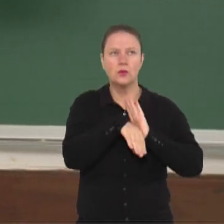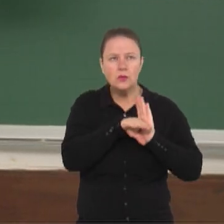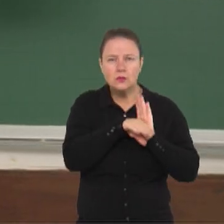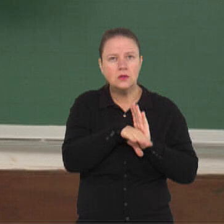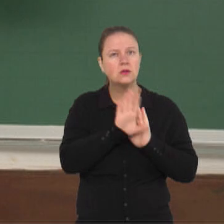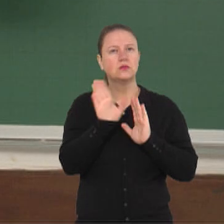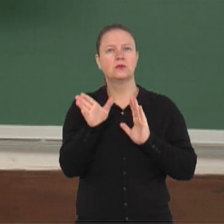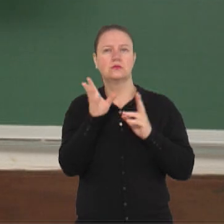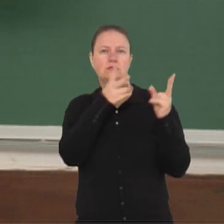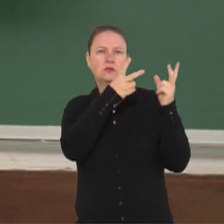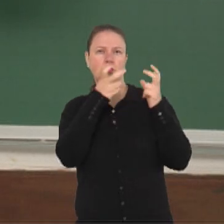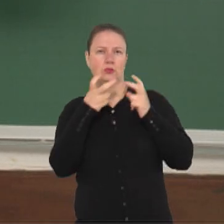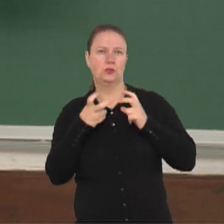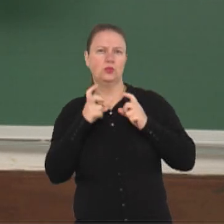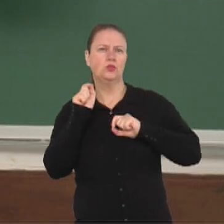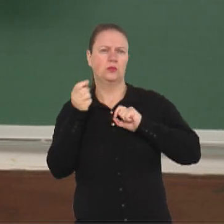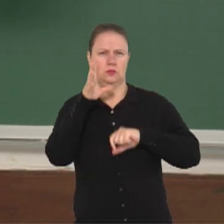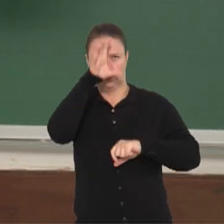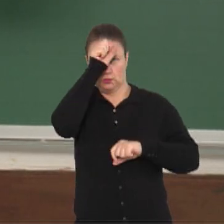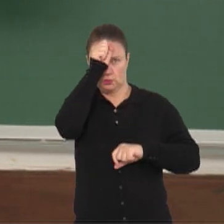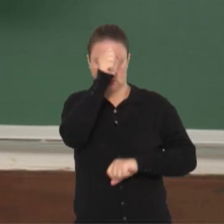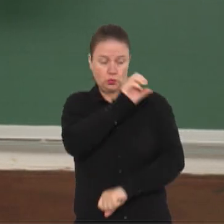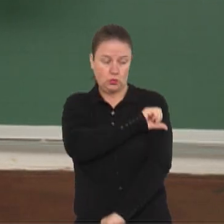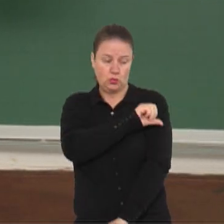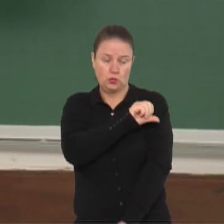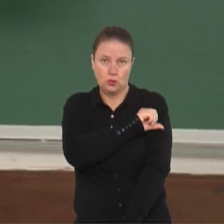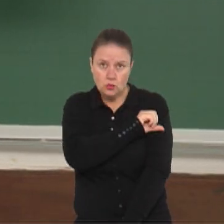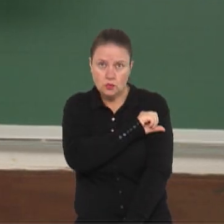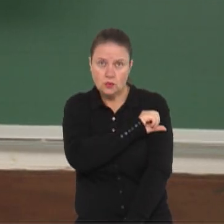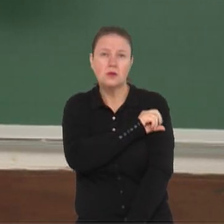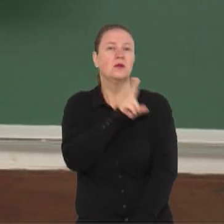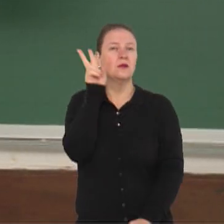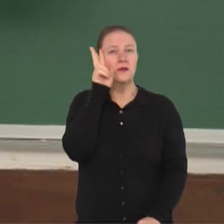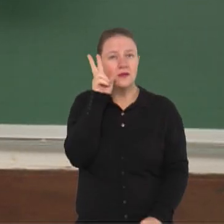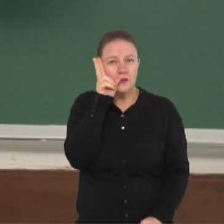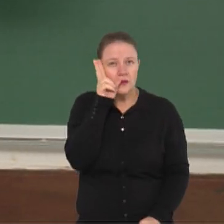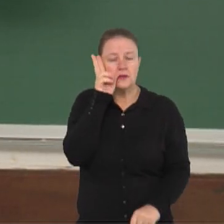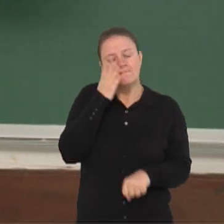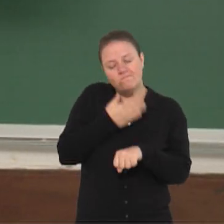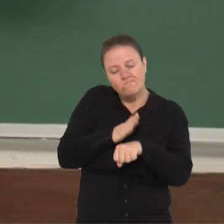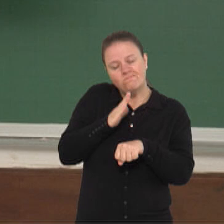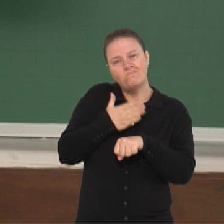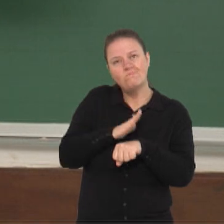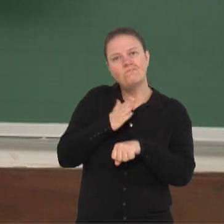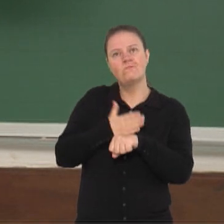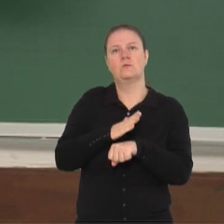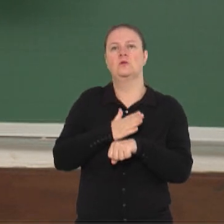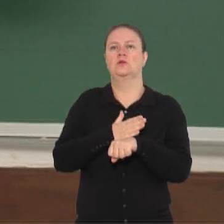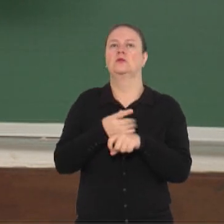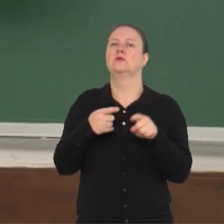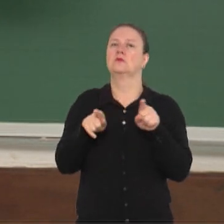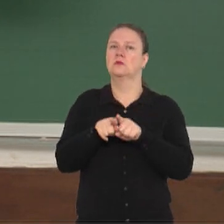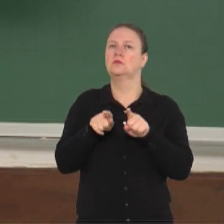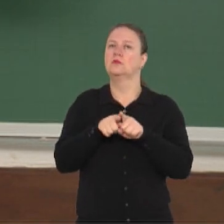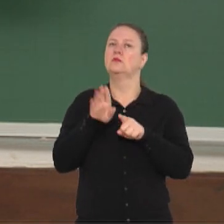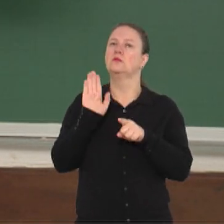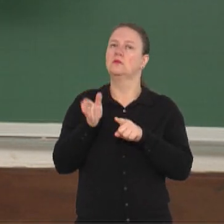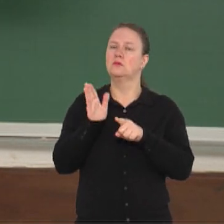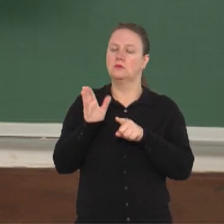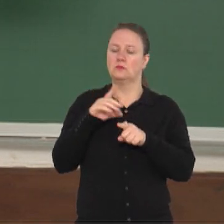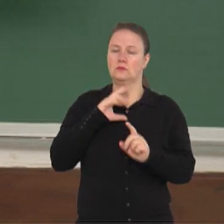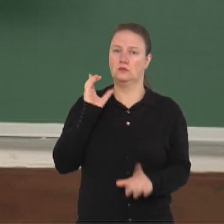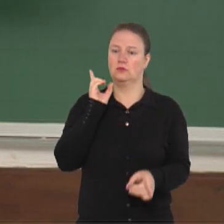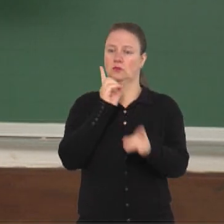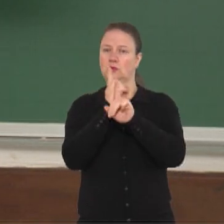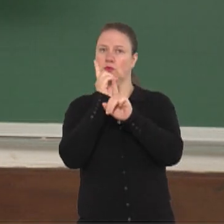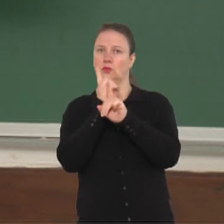viu no nono ano, a equação do segundo grau. Quando você resolvia a equação do segundo grau, você encontrava dois